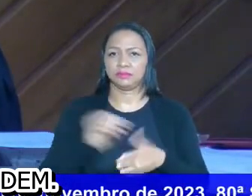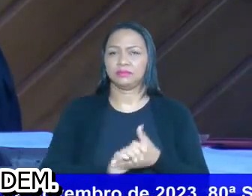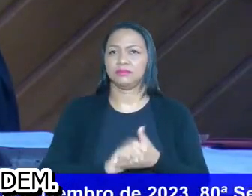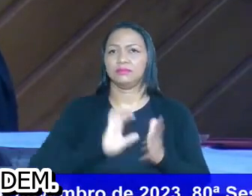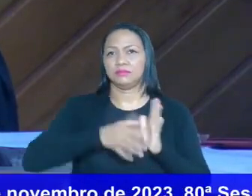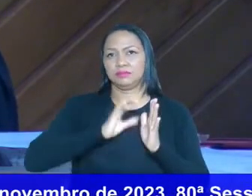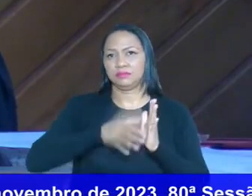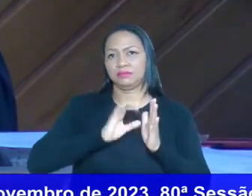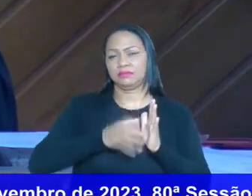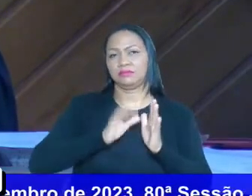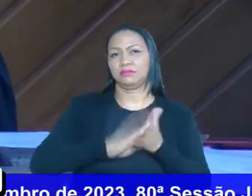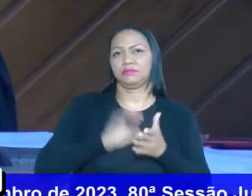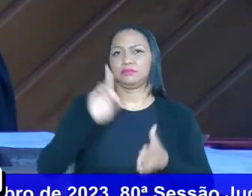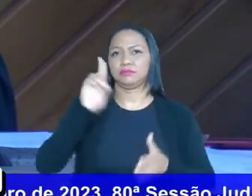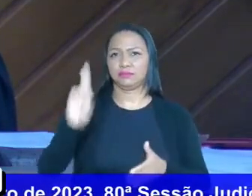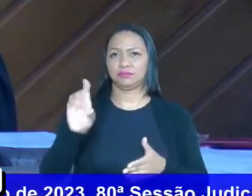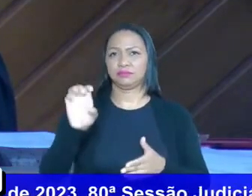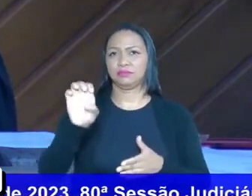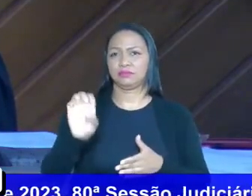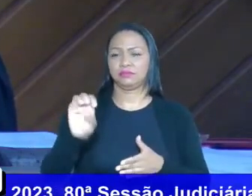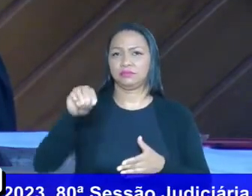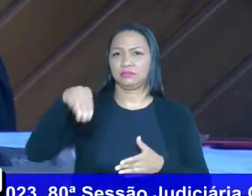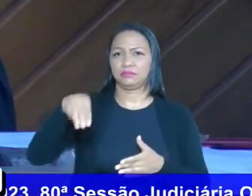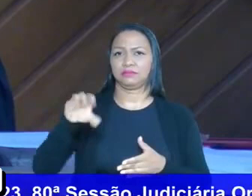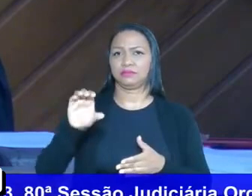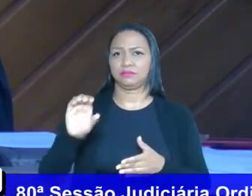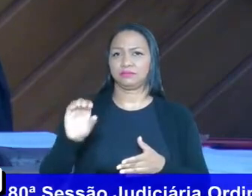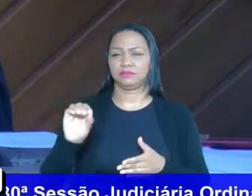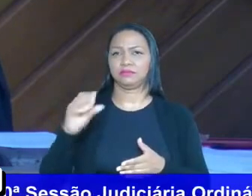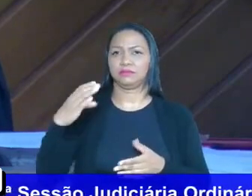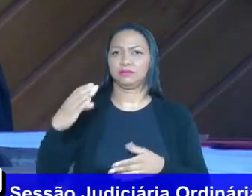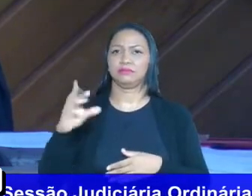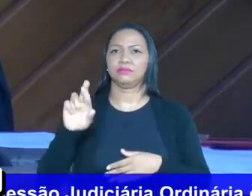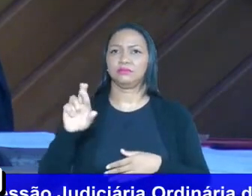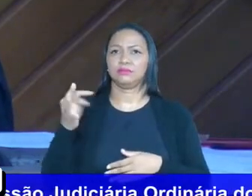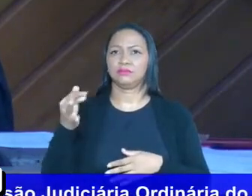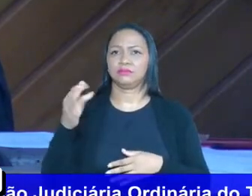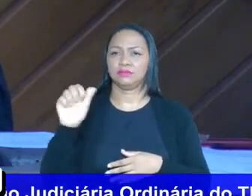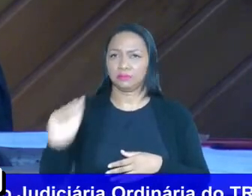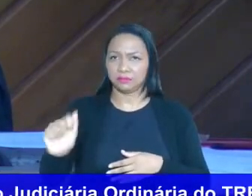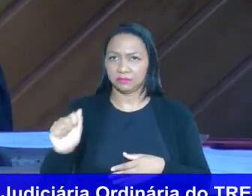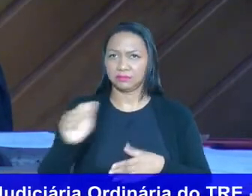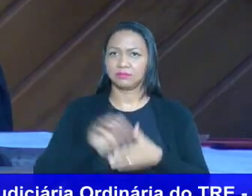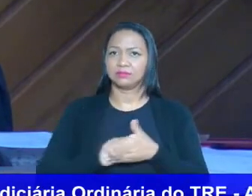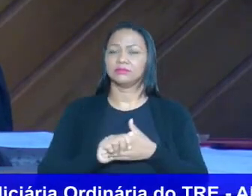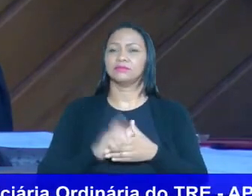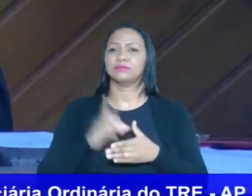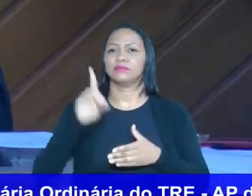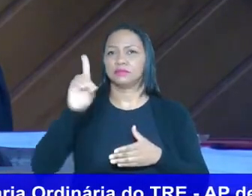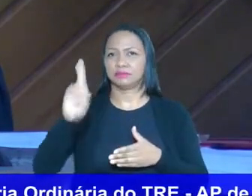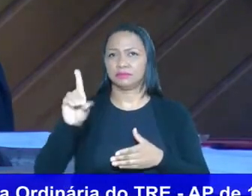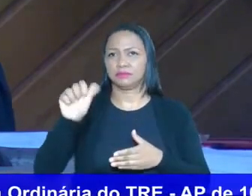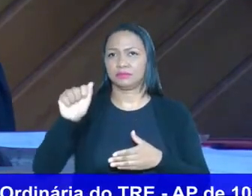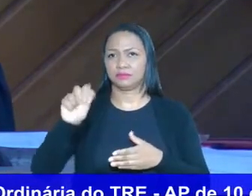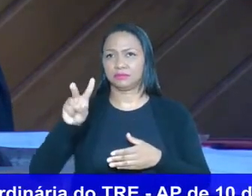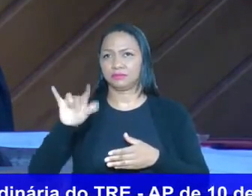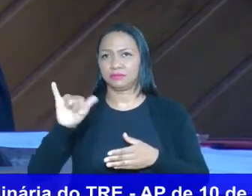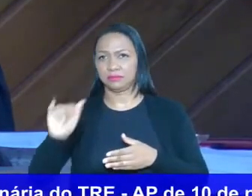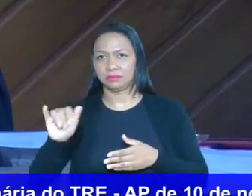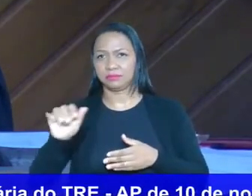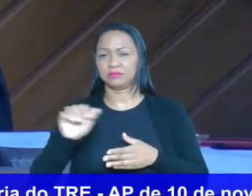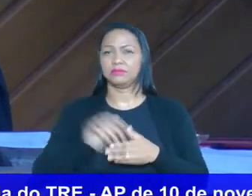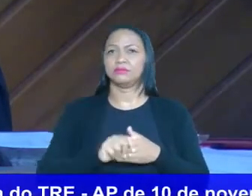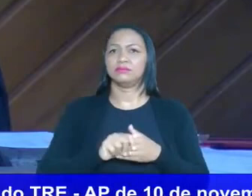Democratas, o DEM, Ivanildo de Oliveira da Silva, Davi Samuel Alcolumbre Tobelém e